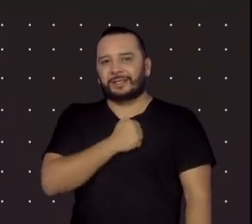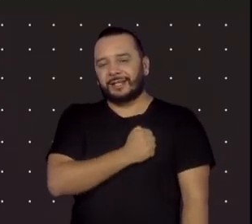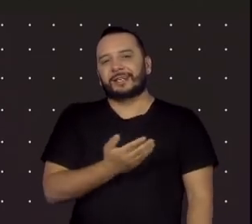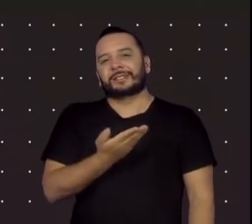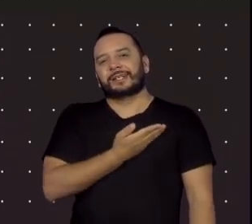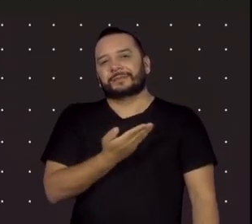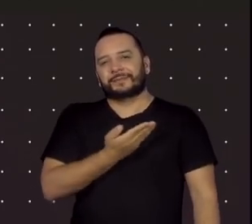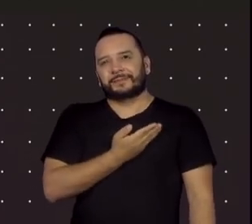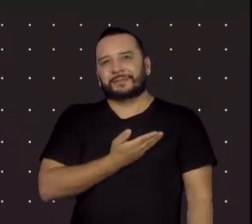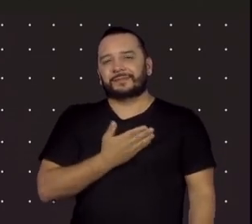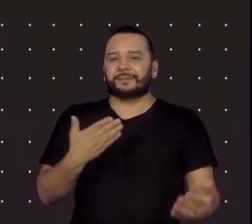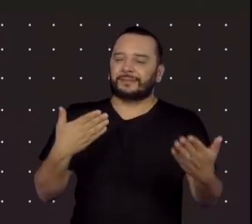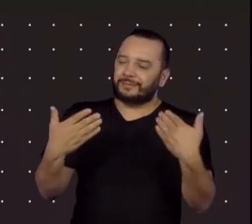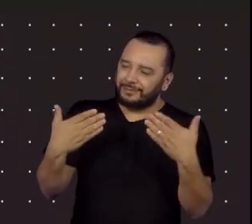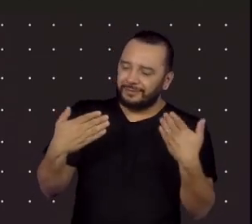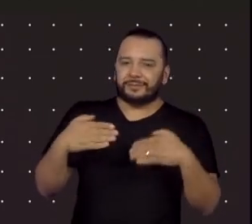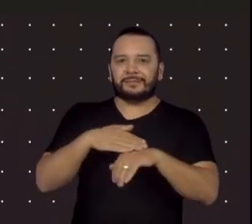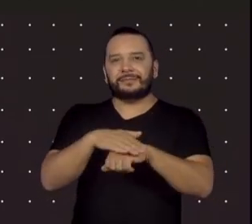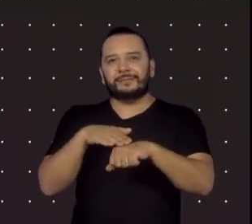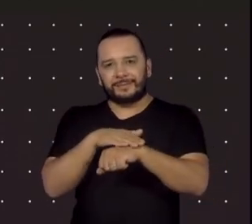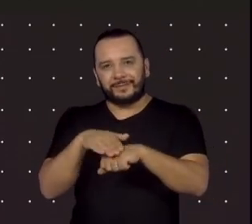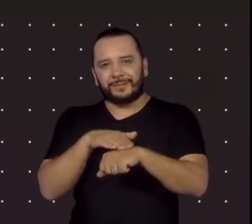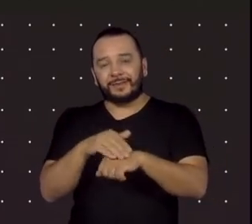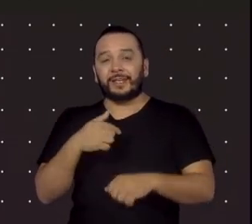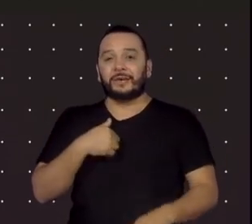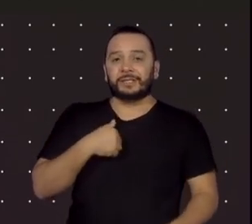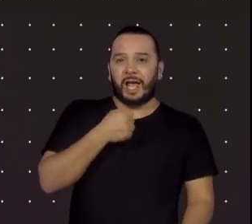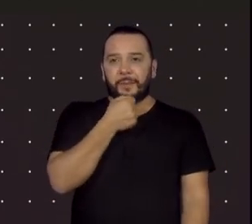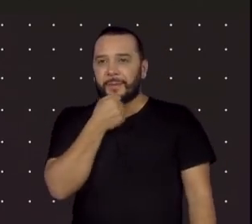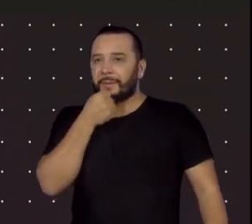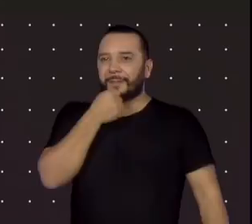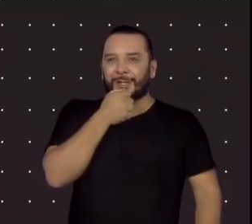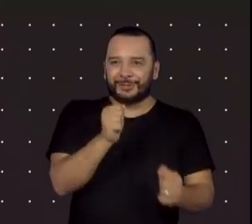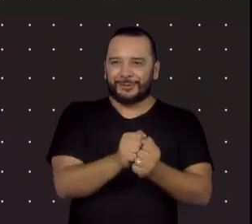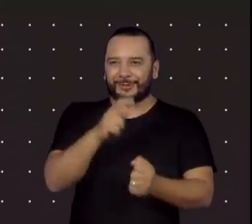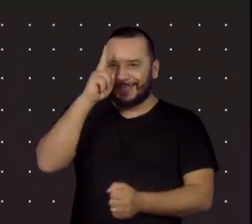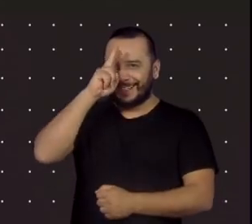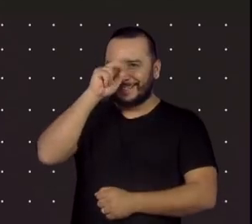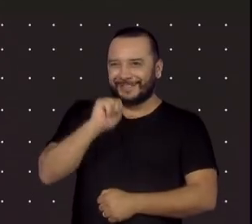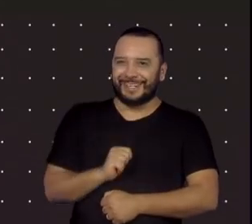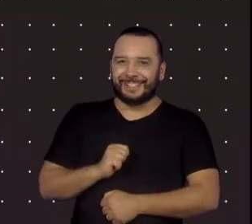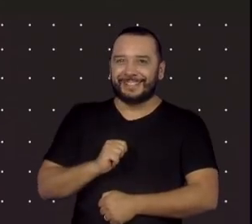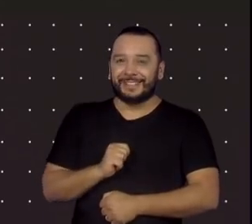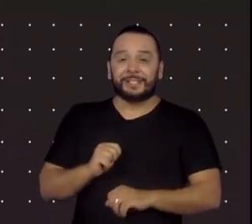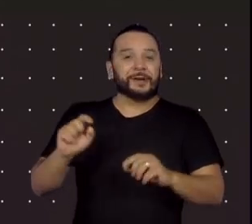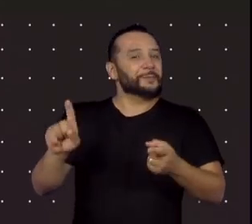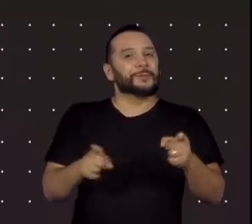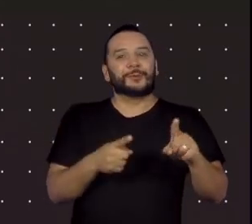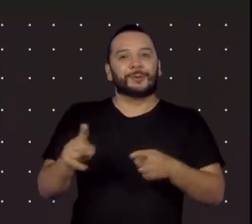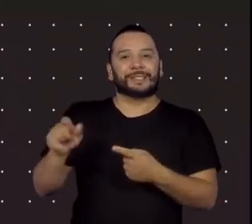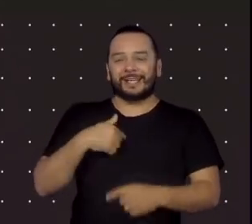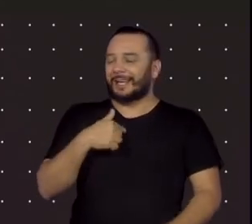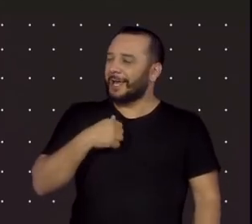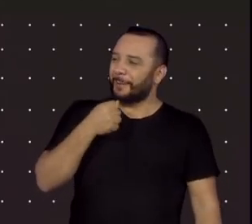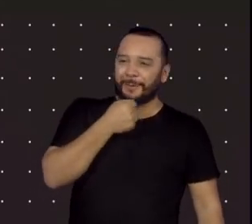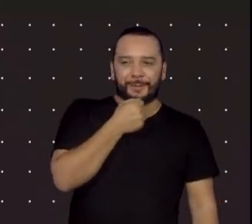saudade das nossas conversas, das nossas cantorias. Falar sobre música com você